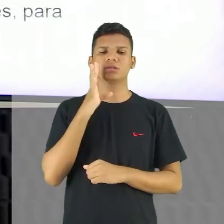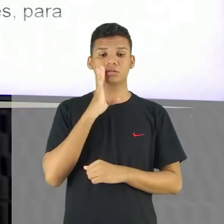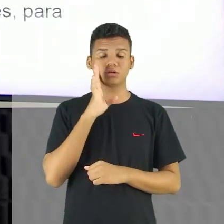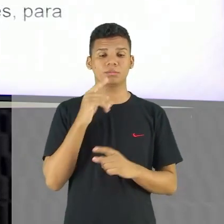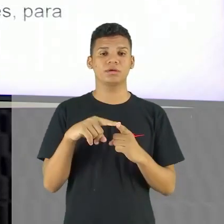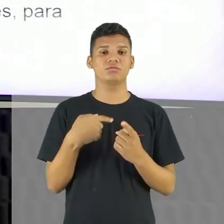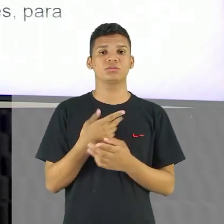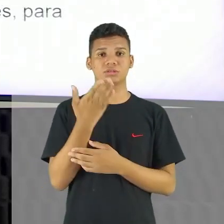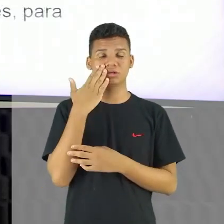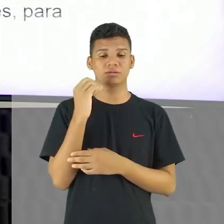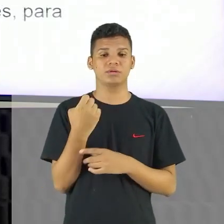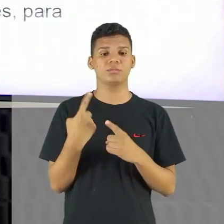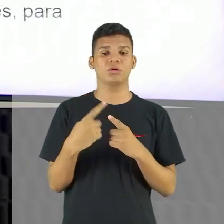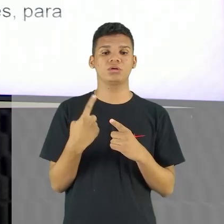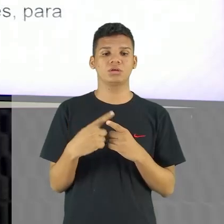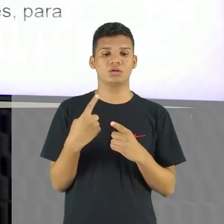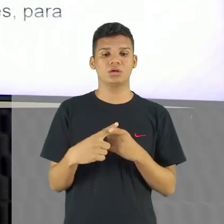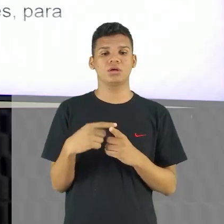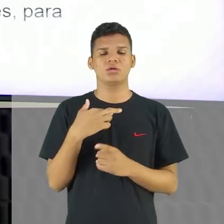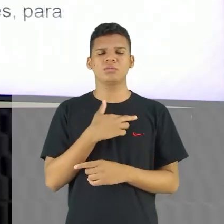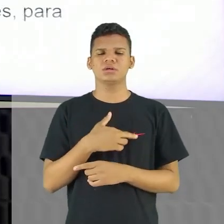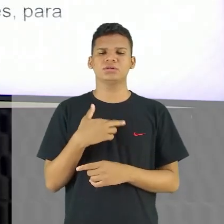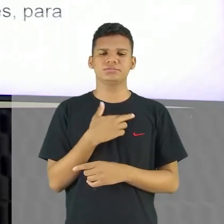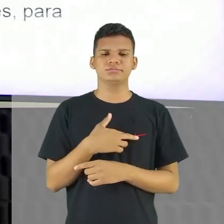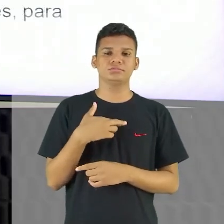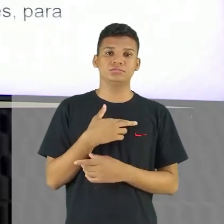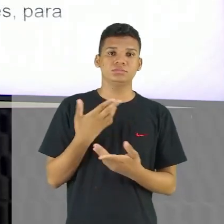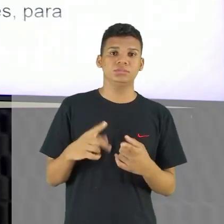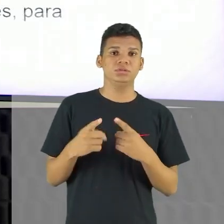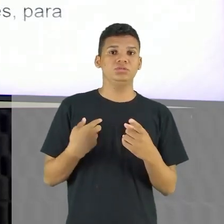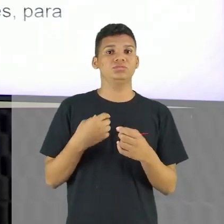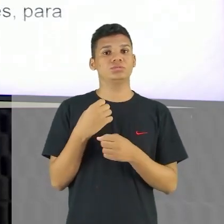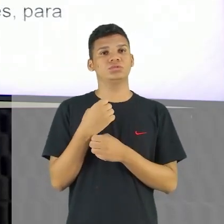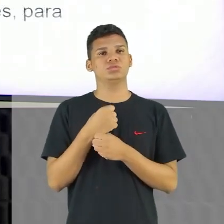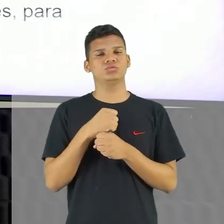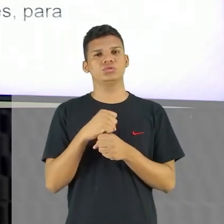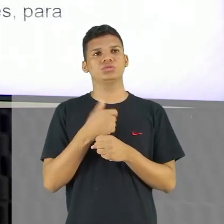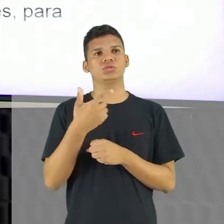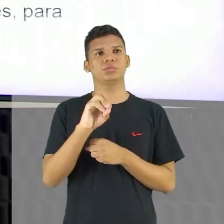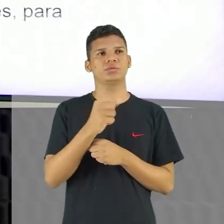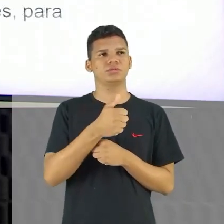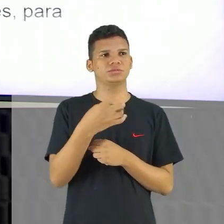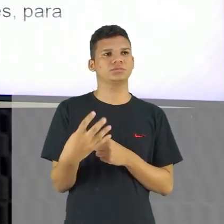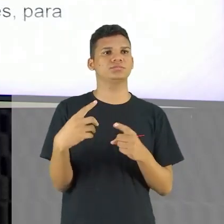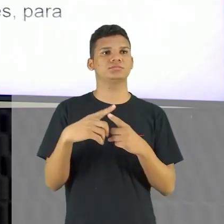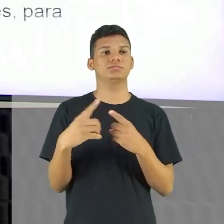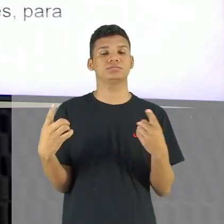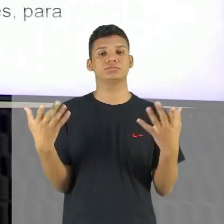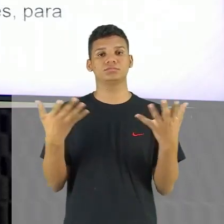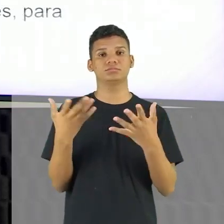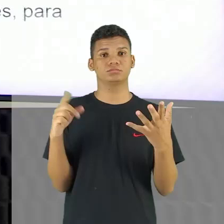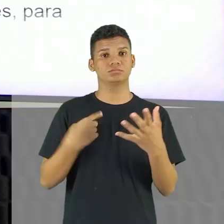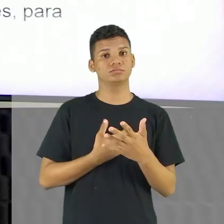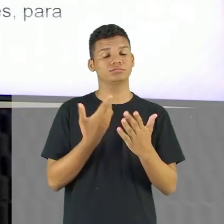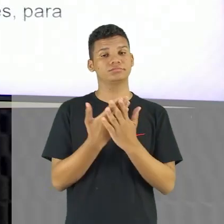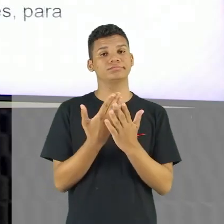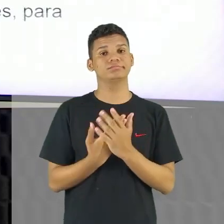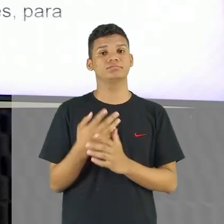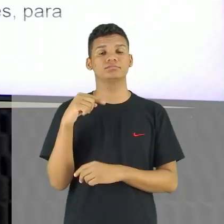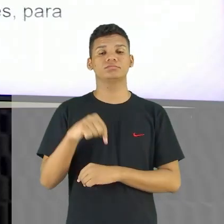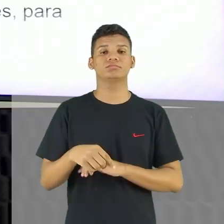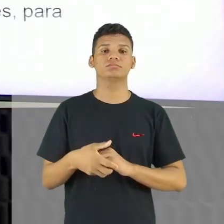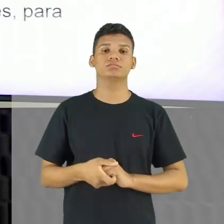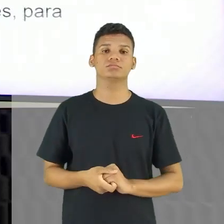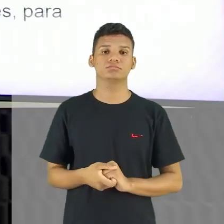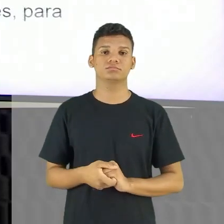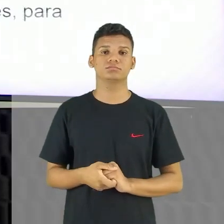Você sabia que a UEMA já trabalhou esse conteúdo em 2014? Pois é, eu trouxe para vocês, nós vamos trabalhá-lo aqui, né?